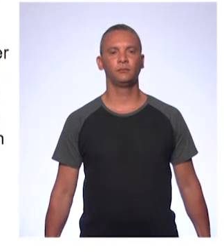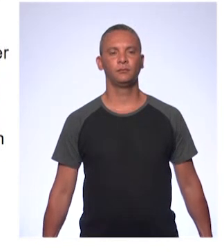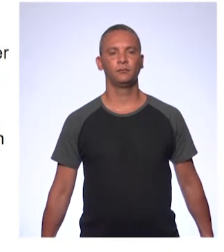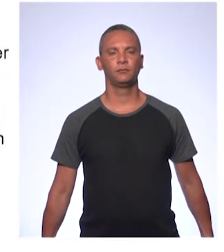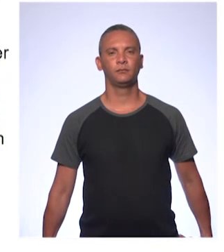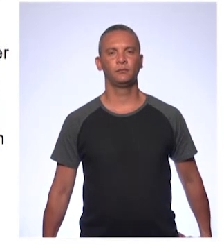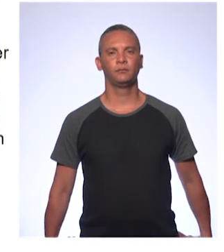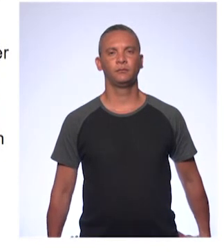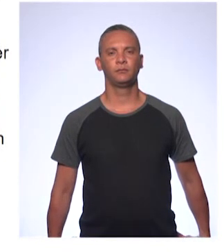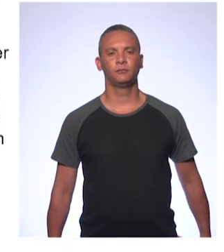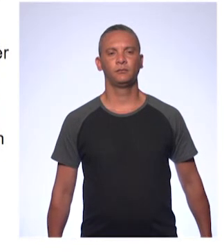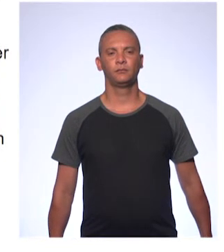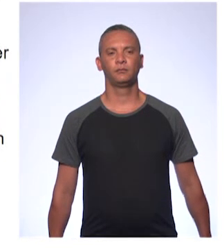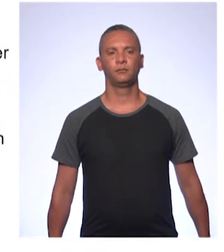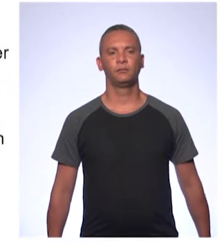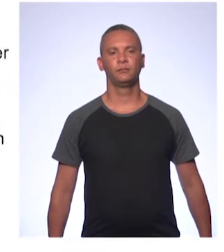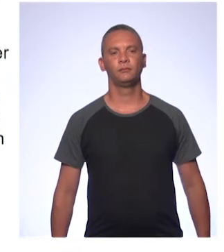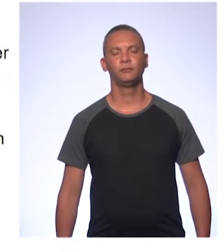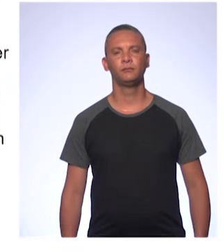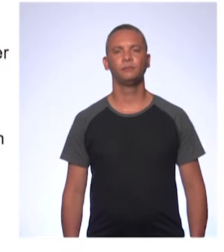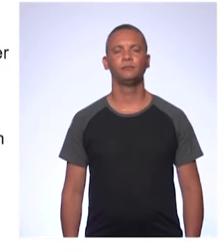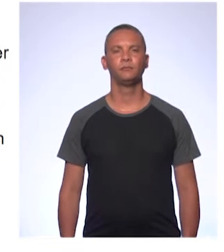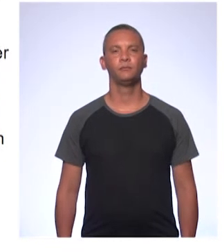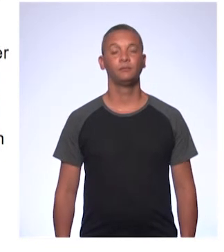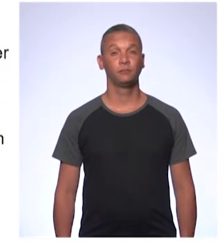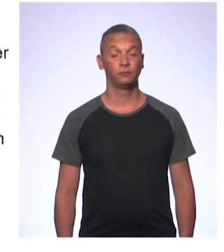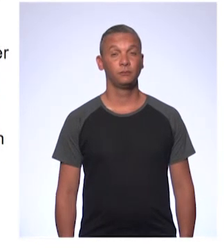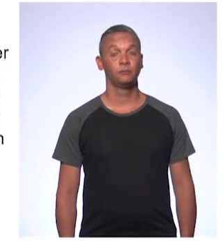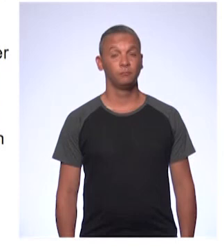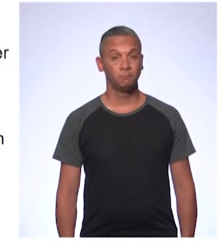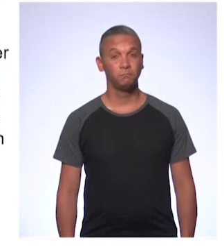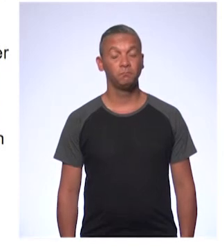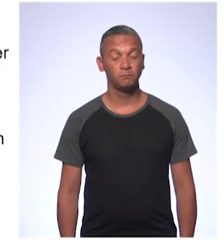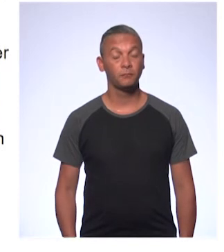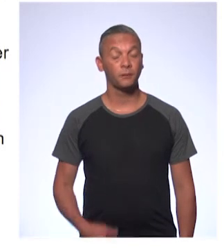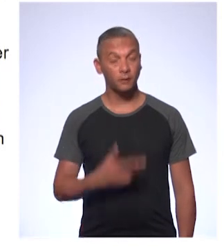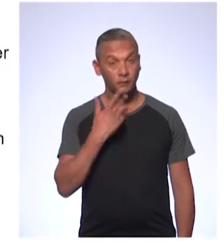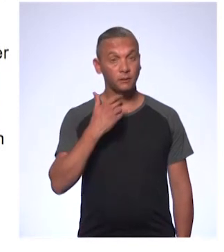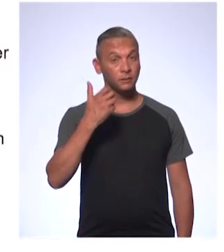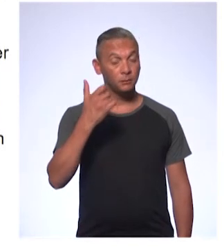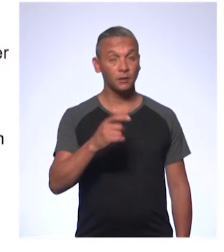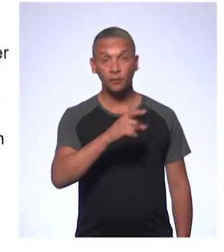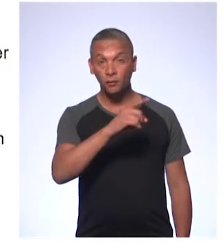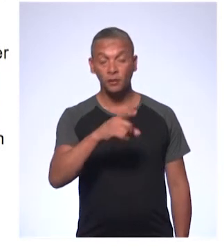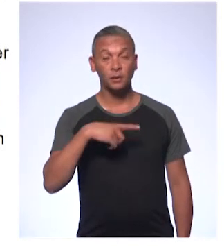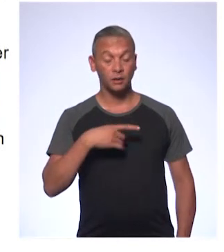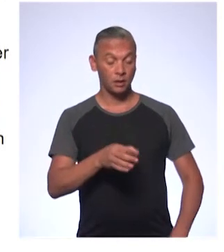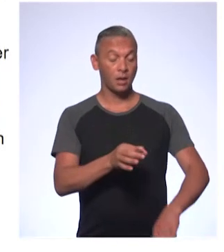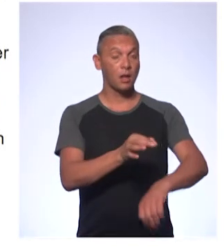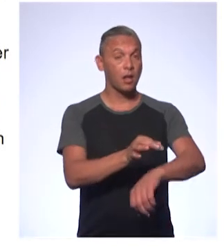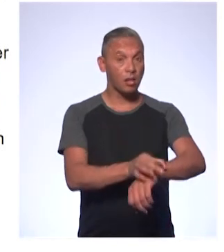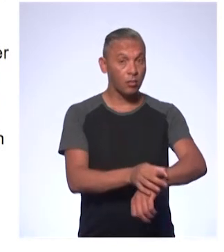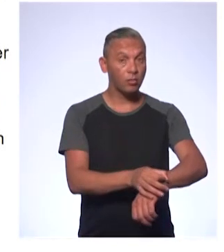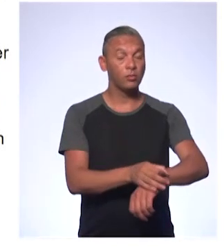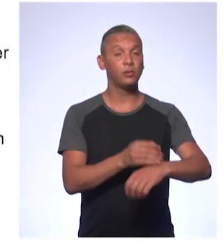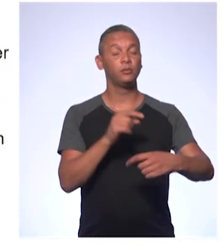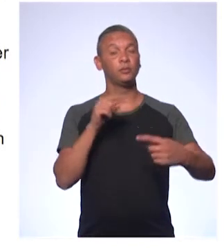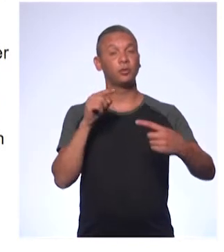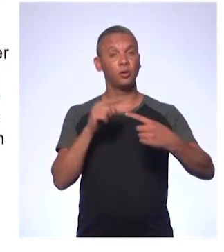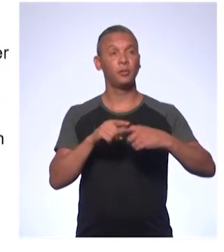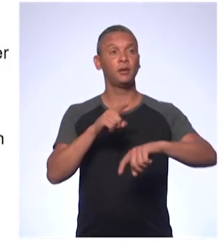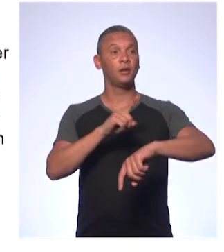de que te lo roubem. Isto é, olha, além disso, né, de você estar condicionado ali a toda